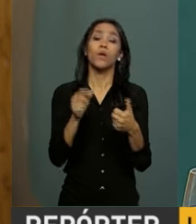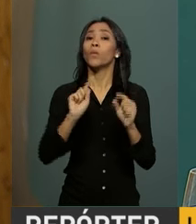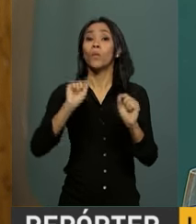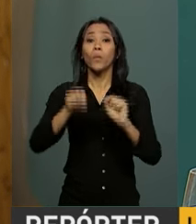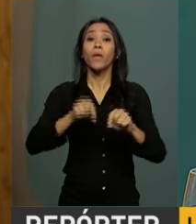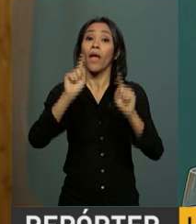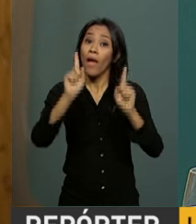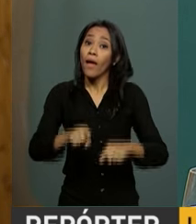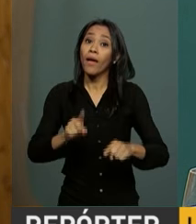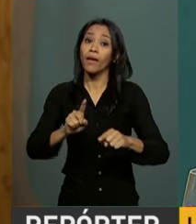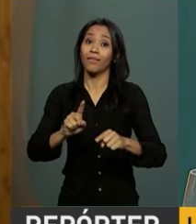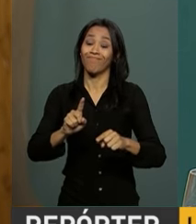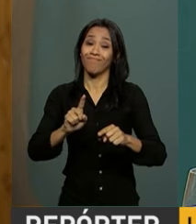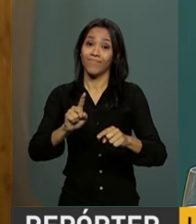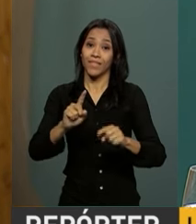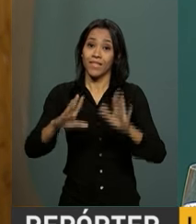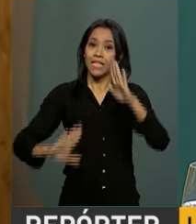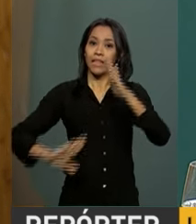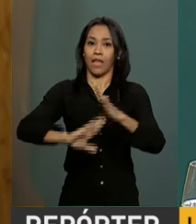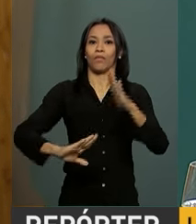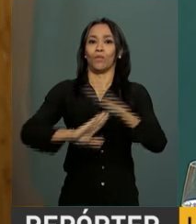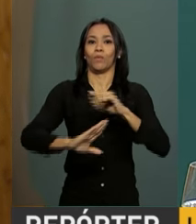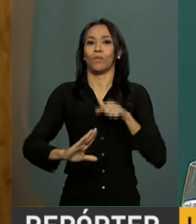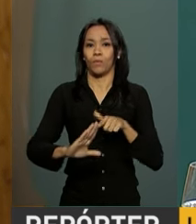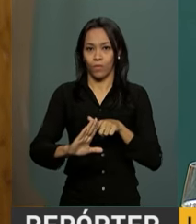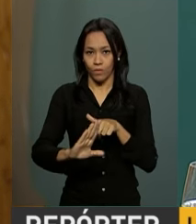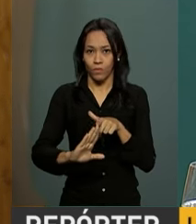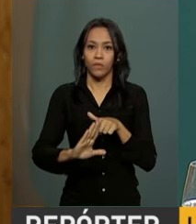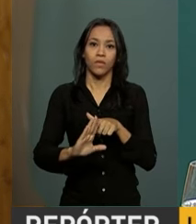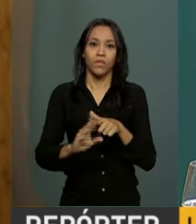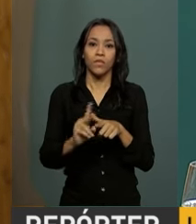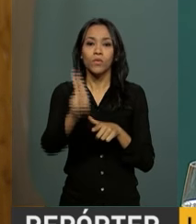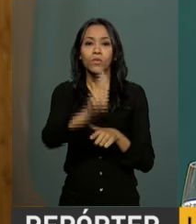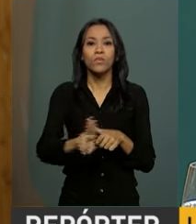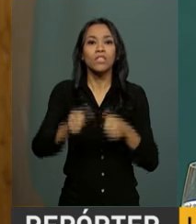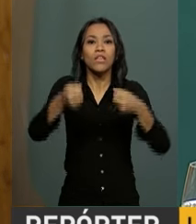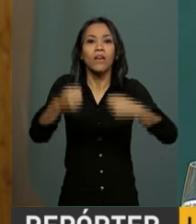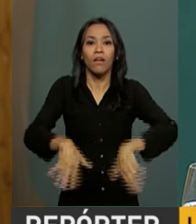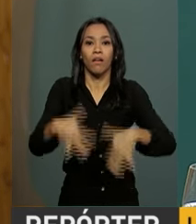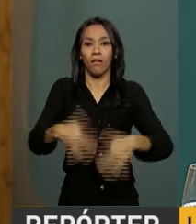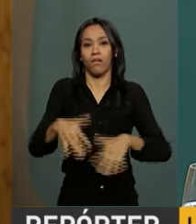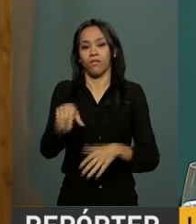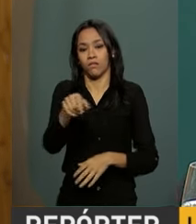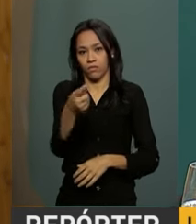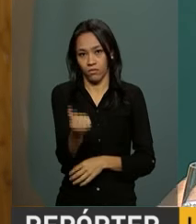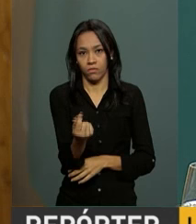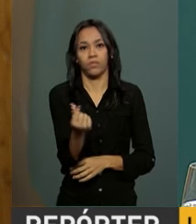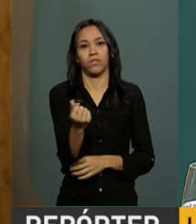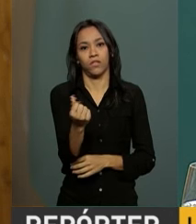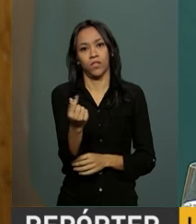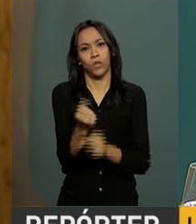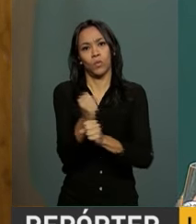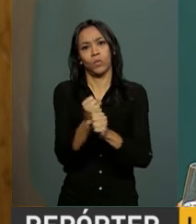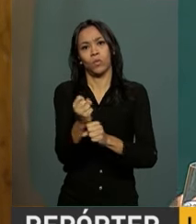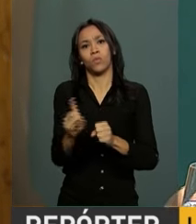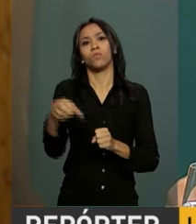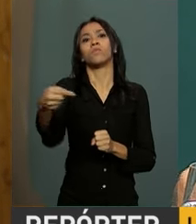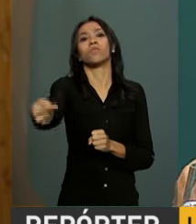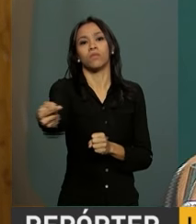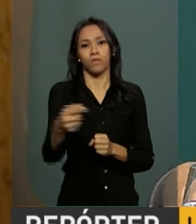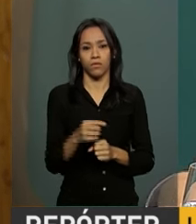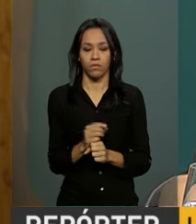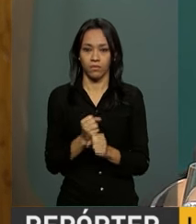um teto para a evolução da despesa pública nos próximos anos.